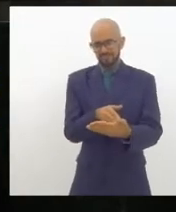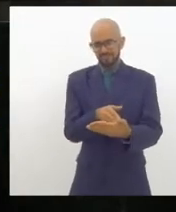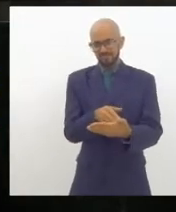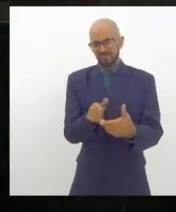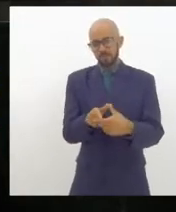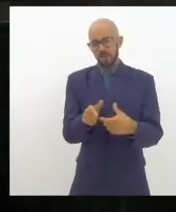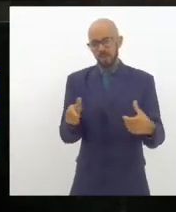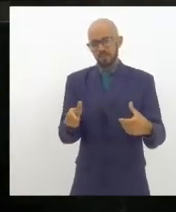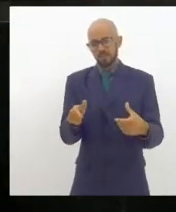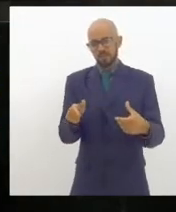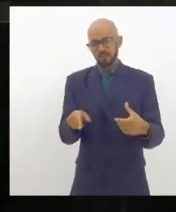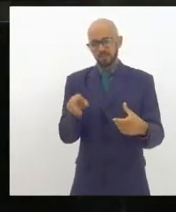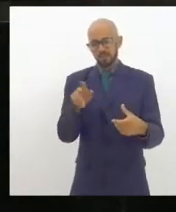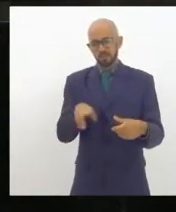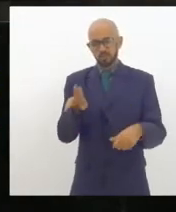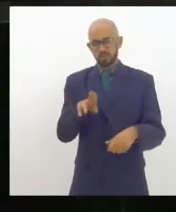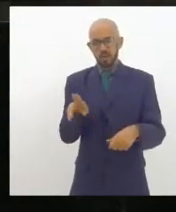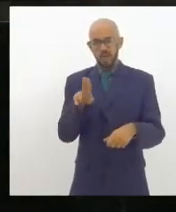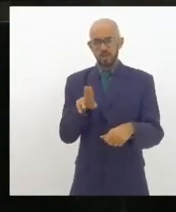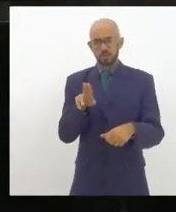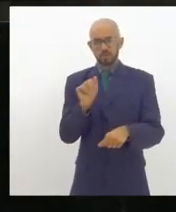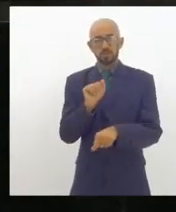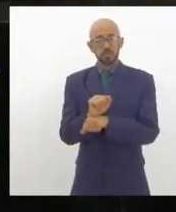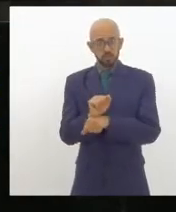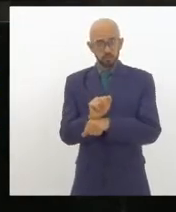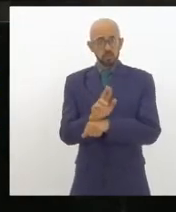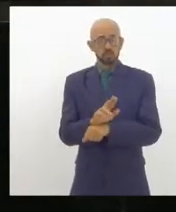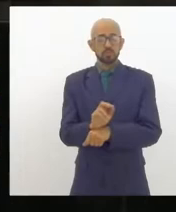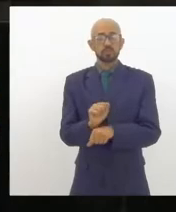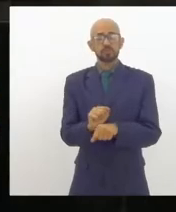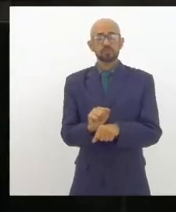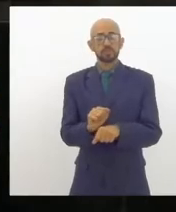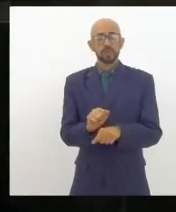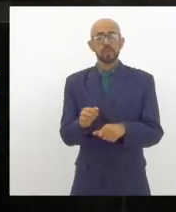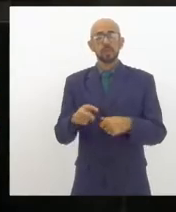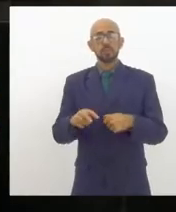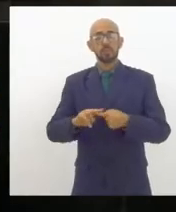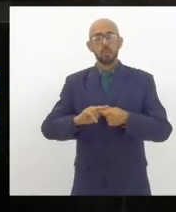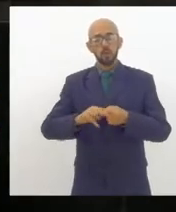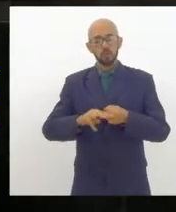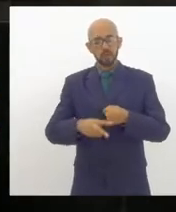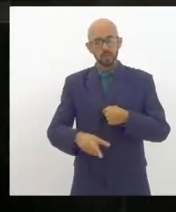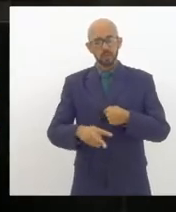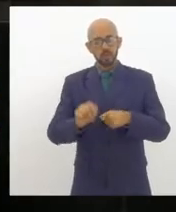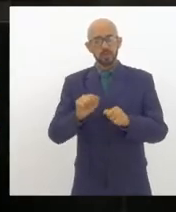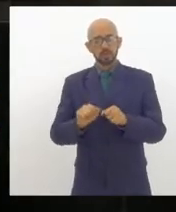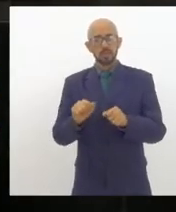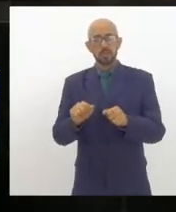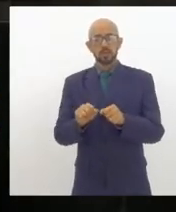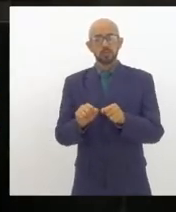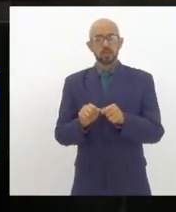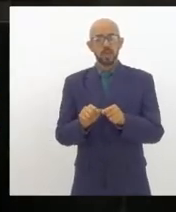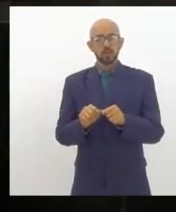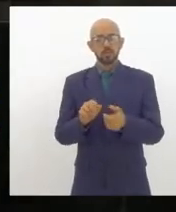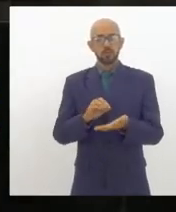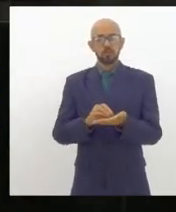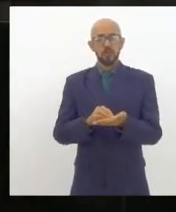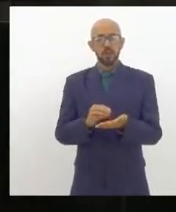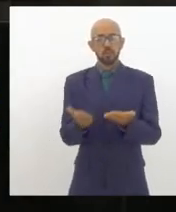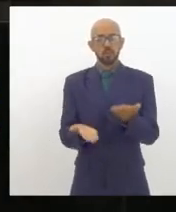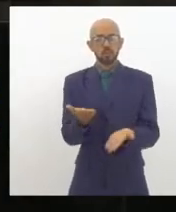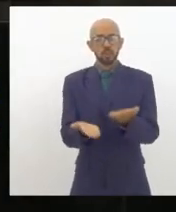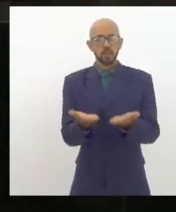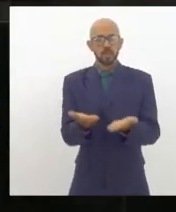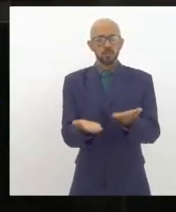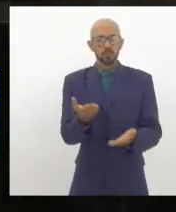diminuindo consideravelmente, e, por via de consequência, teria trazido desequilíbrio